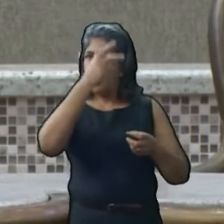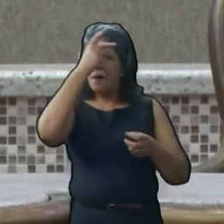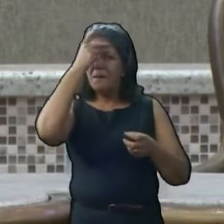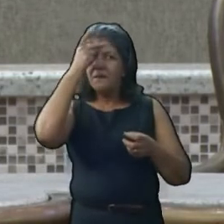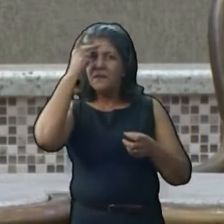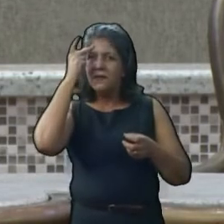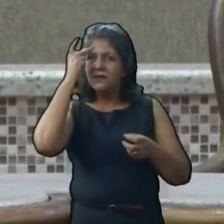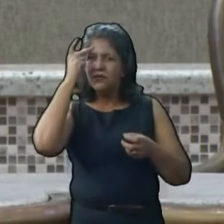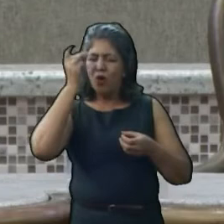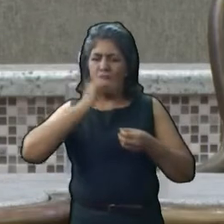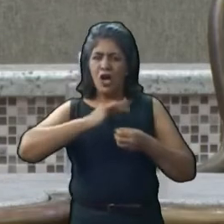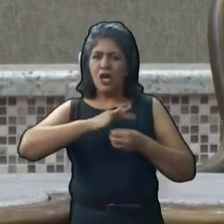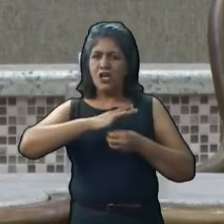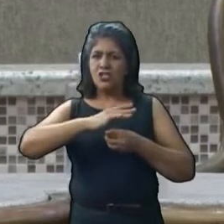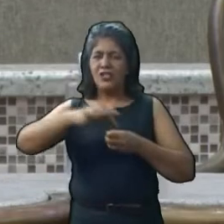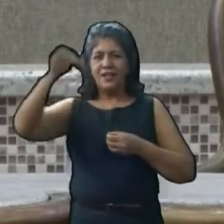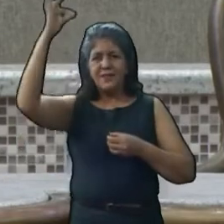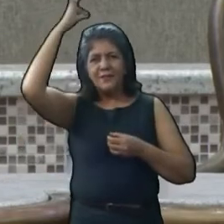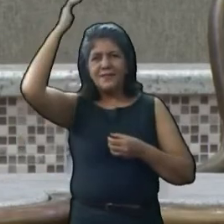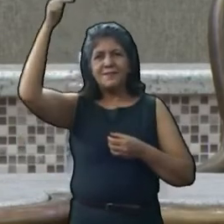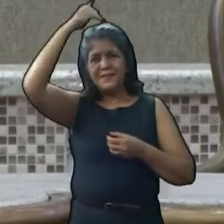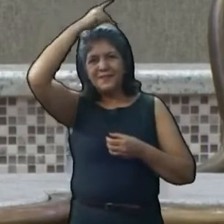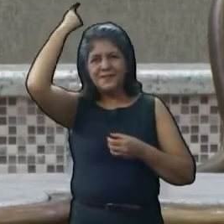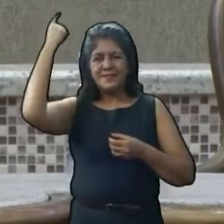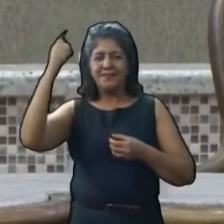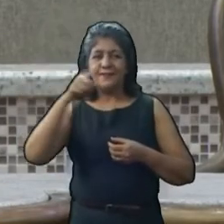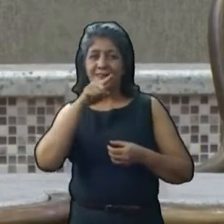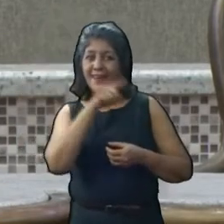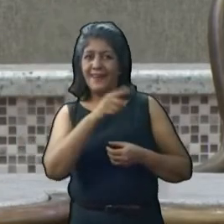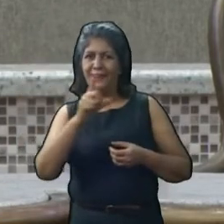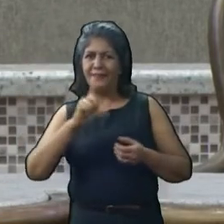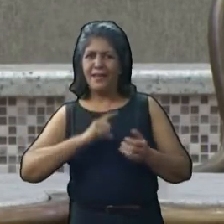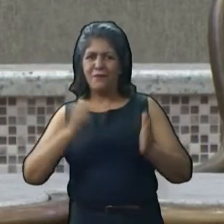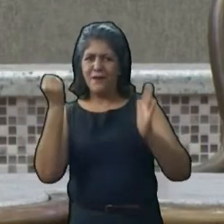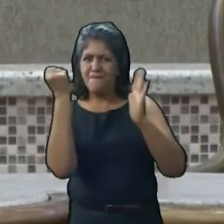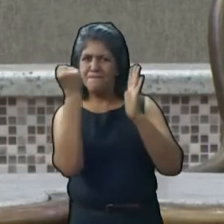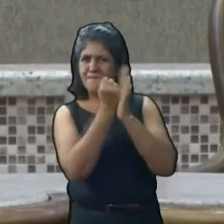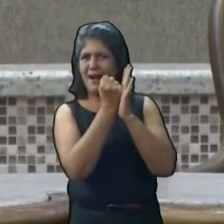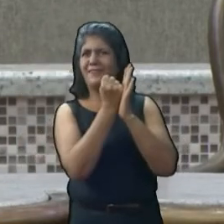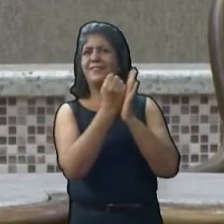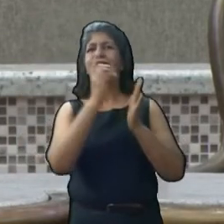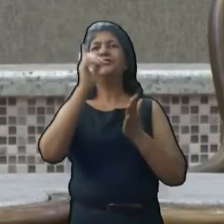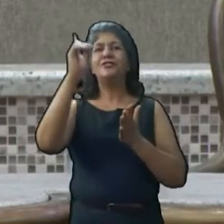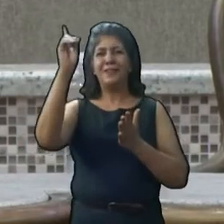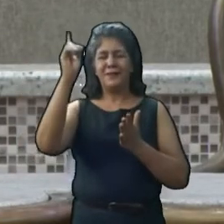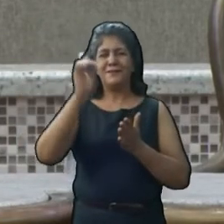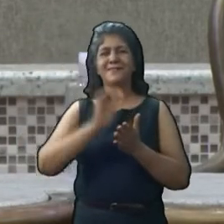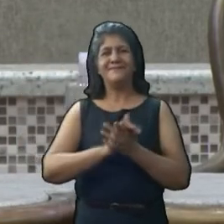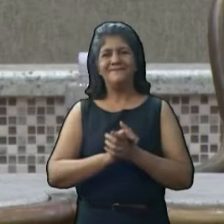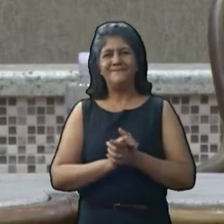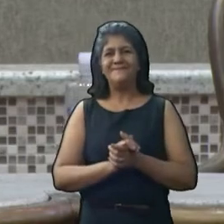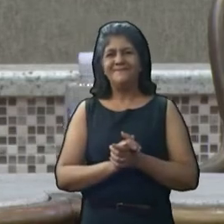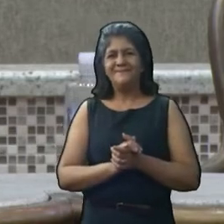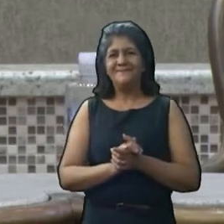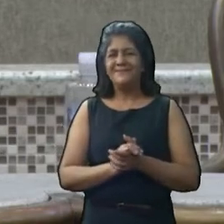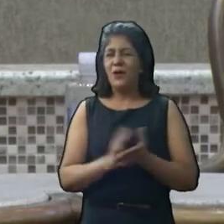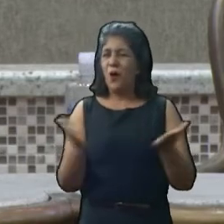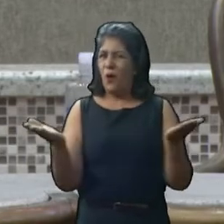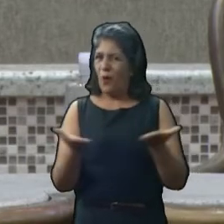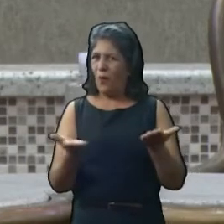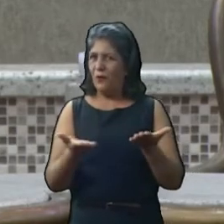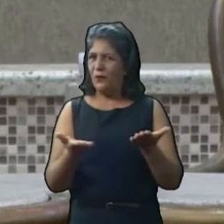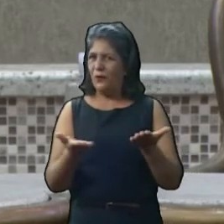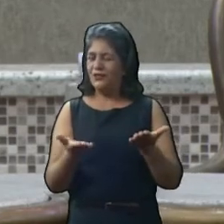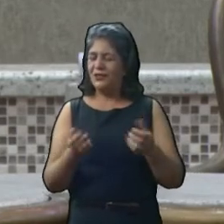marca de deus está na vida dessa pessoa o meu irmão minha irmã nessa noite